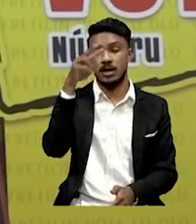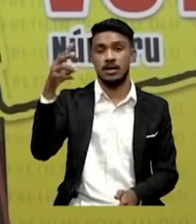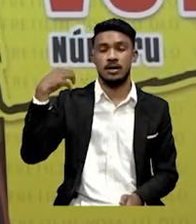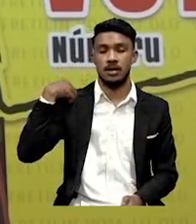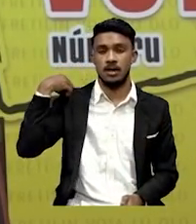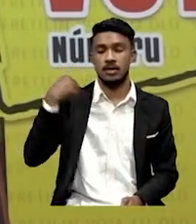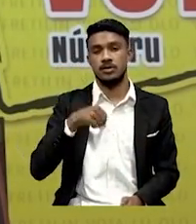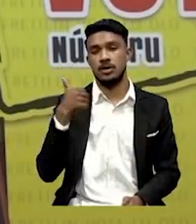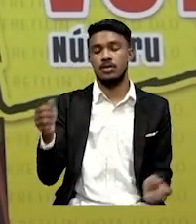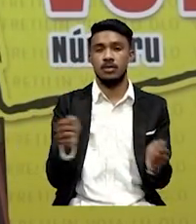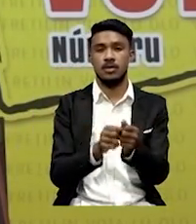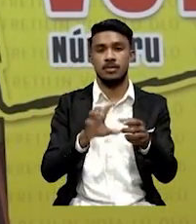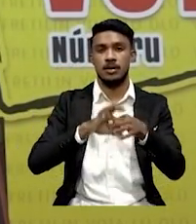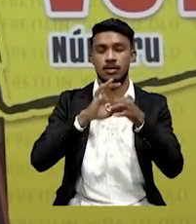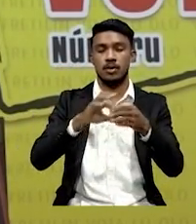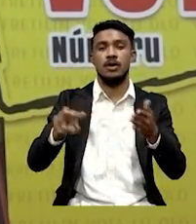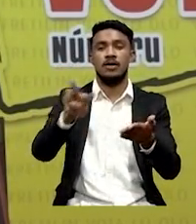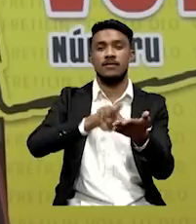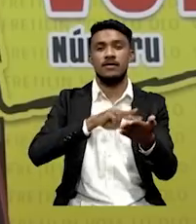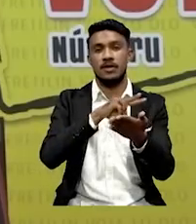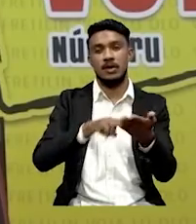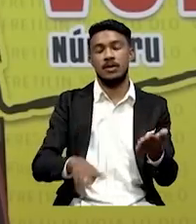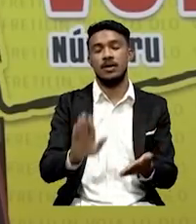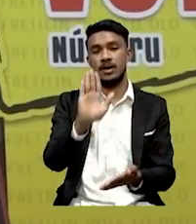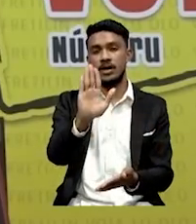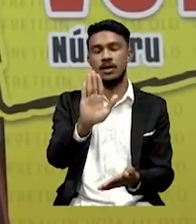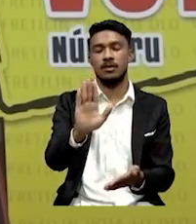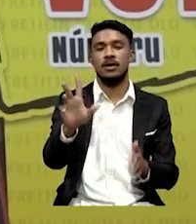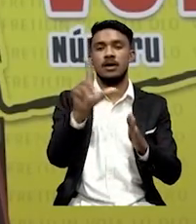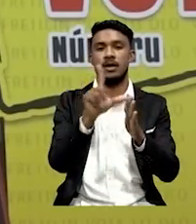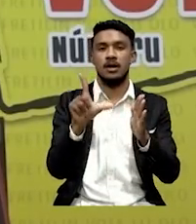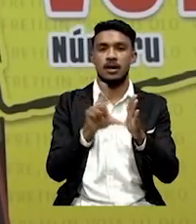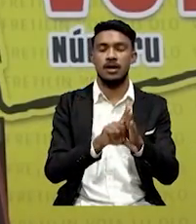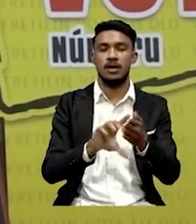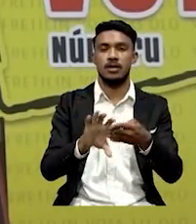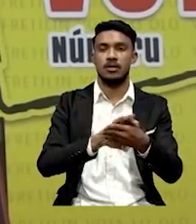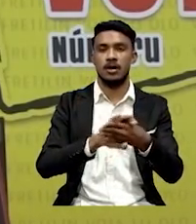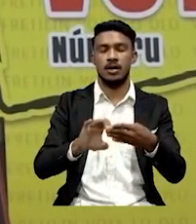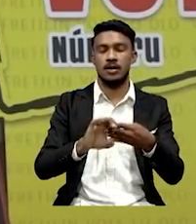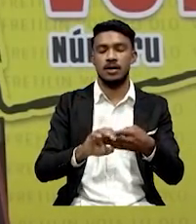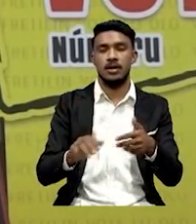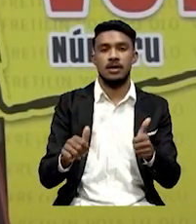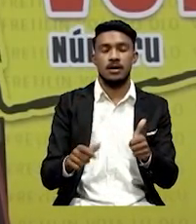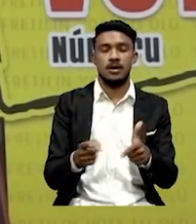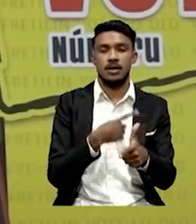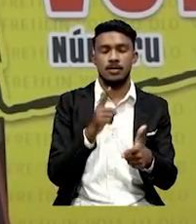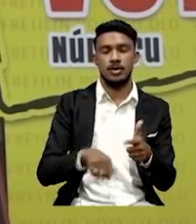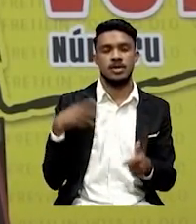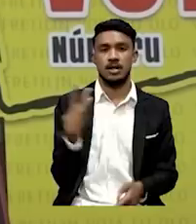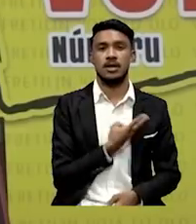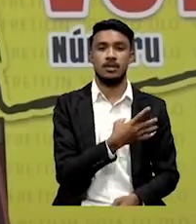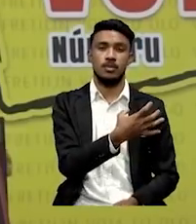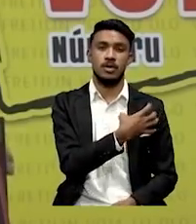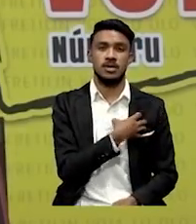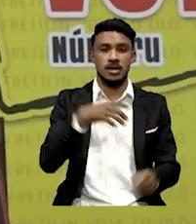equipa sucesso viola dadauk lei eleitoral nian. Tuir fali itania polícia nacional